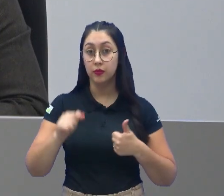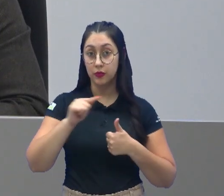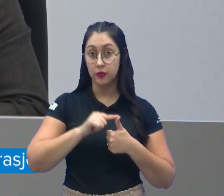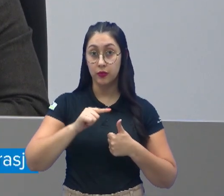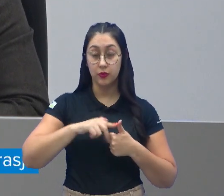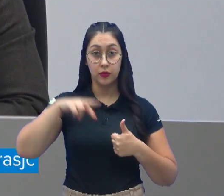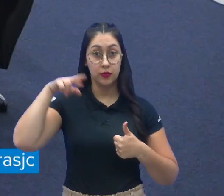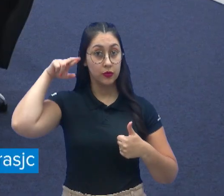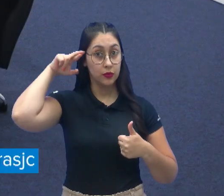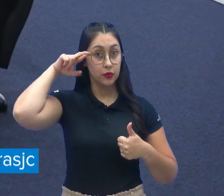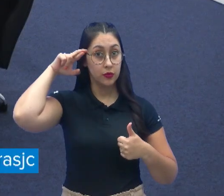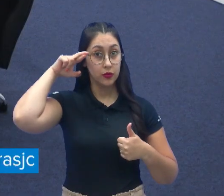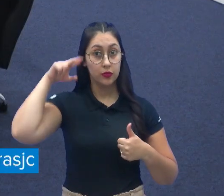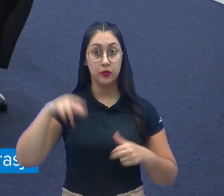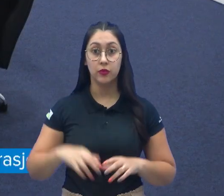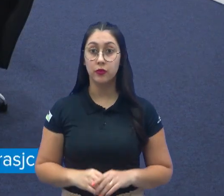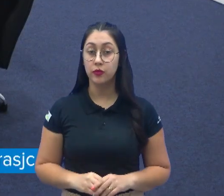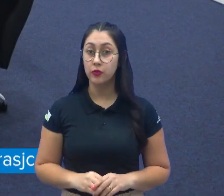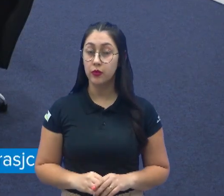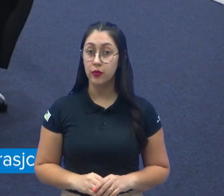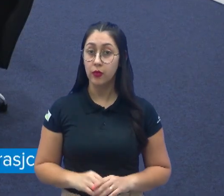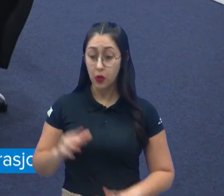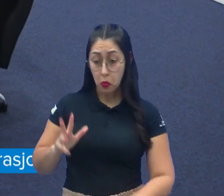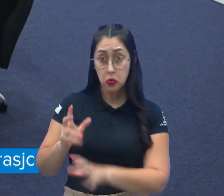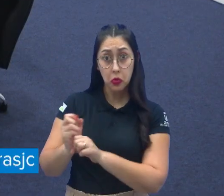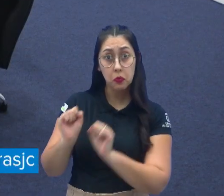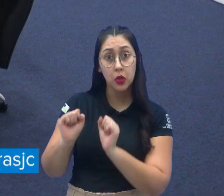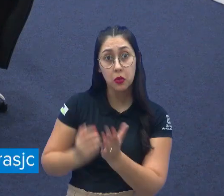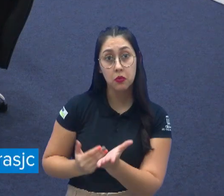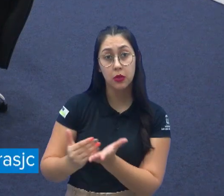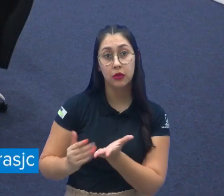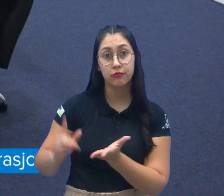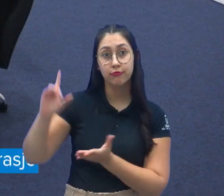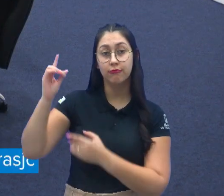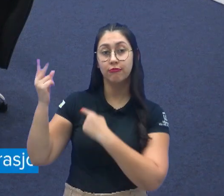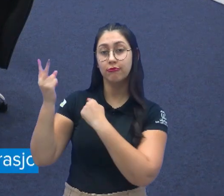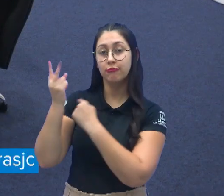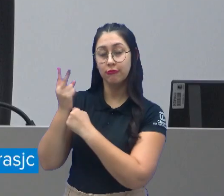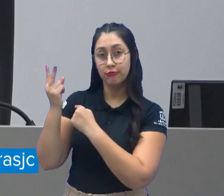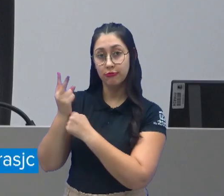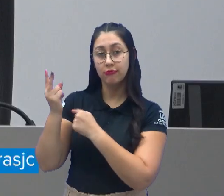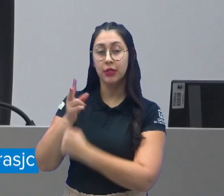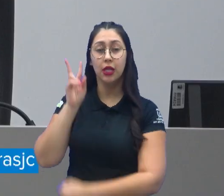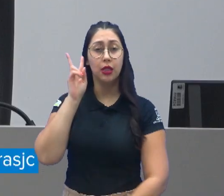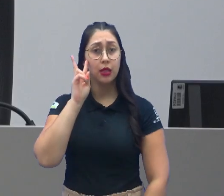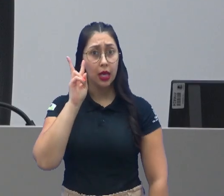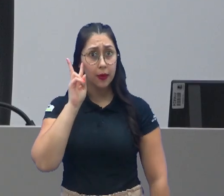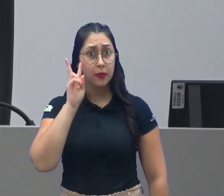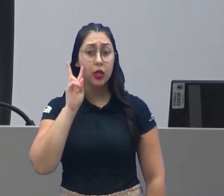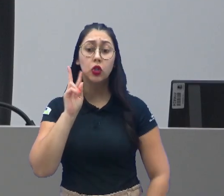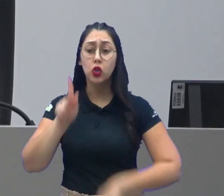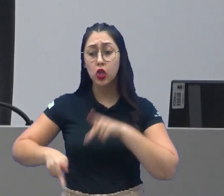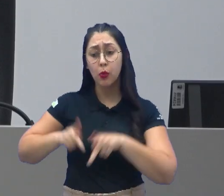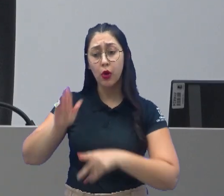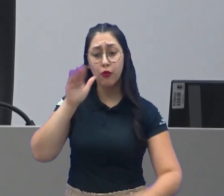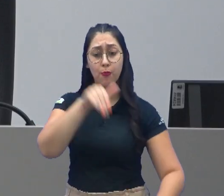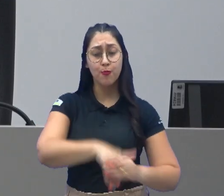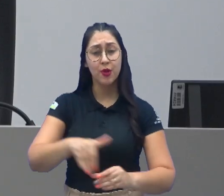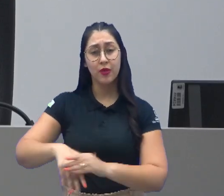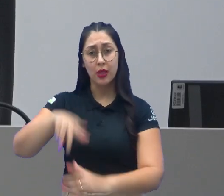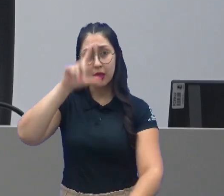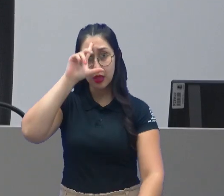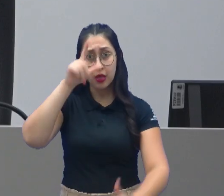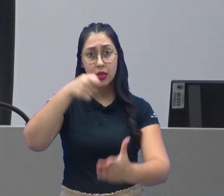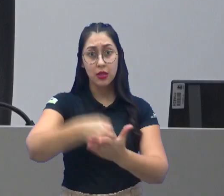Cazem. Havendo número legal, sob a proteção de Deus, lembrando que todo poder emana do povo,